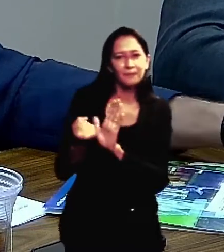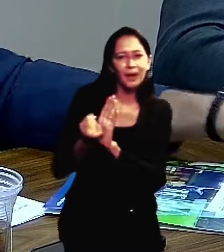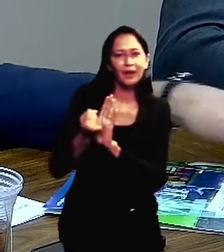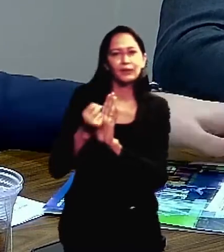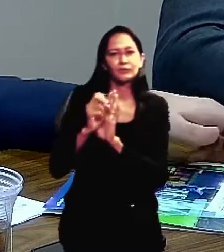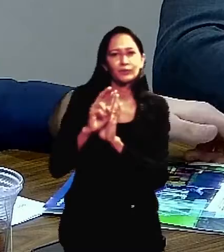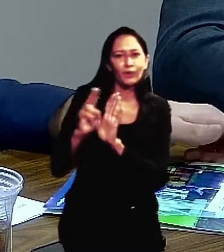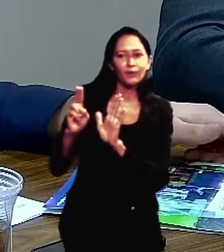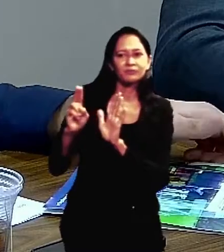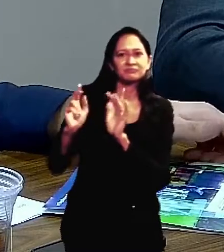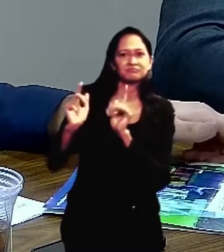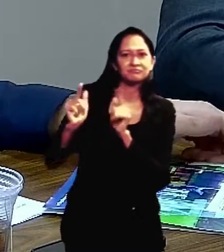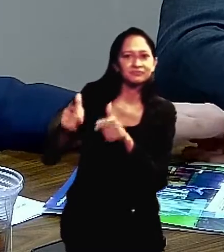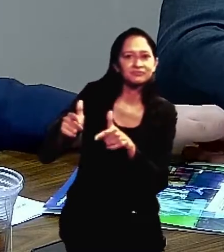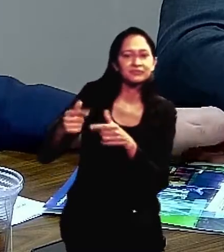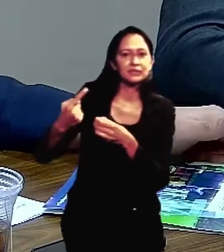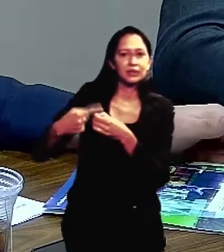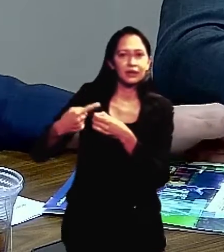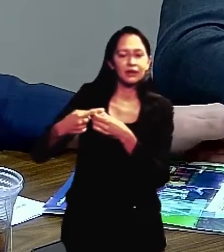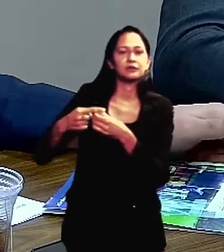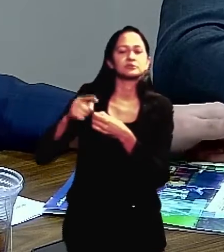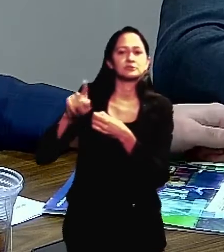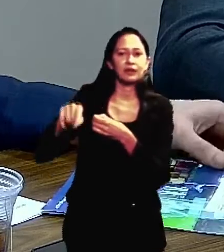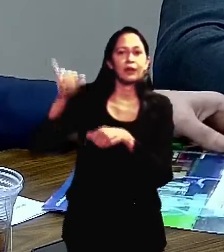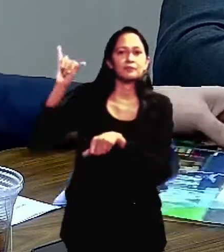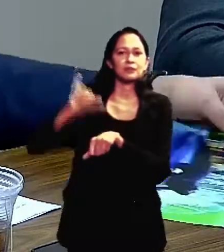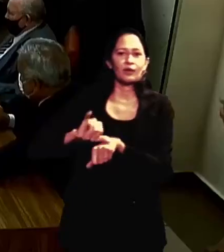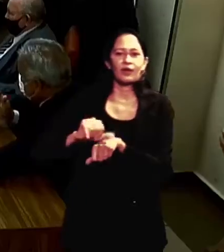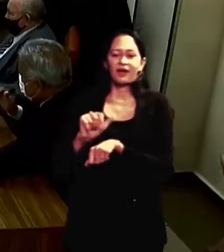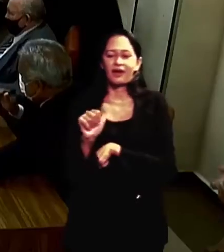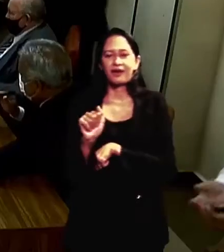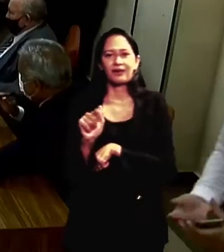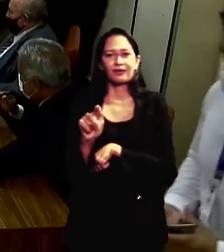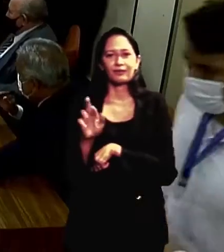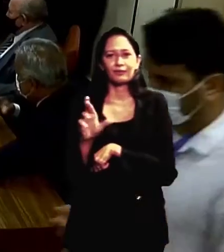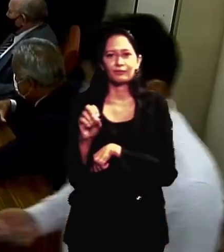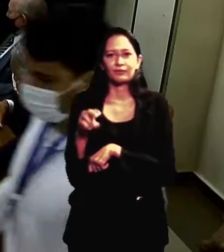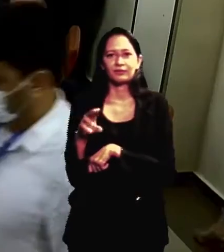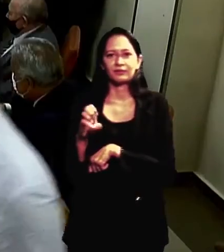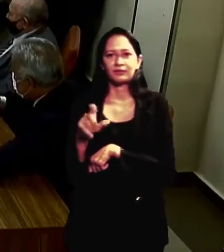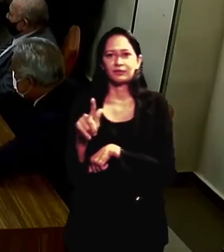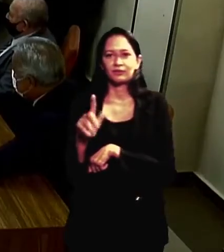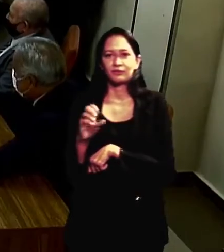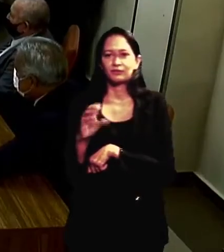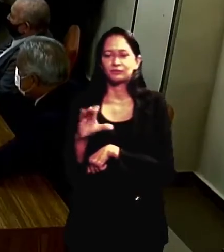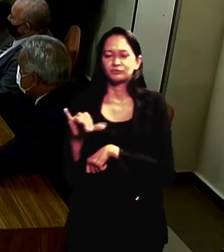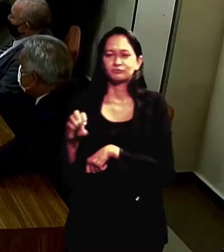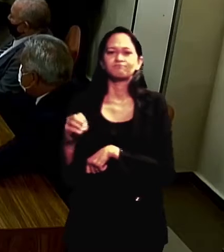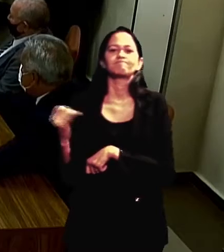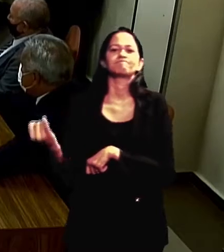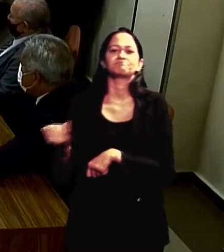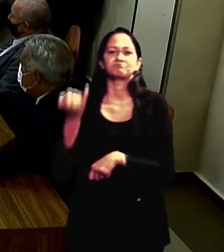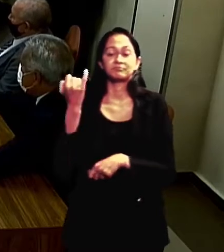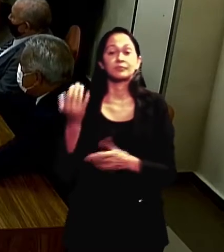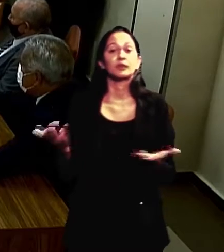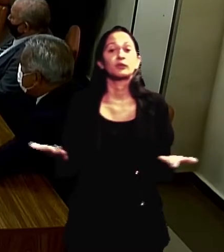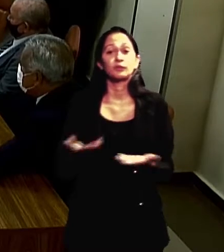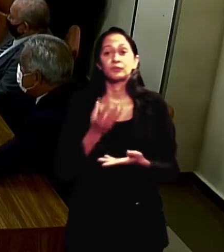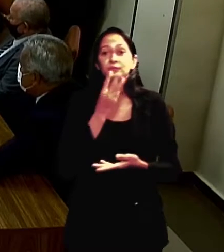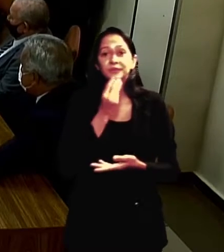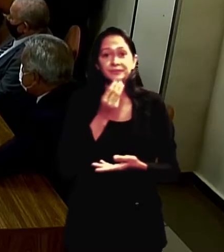medida propícia. Já me manifesto favorável à propositura. Obrigado, vereador Bruno. Vereador William Veloso.